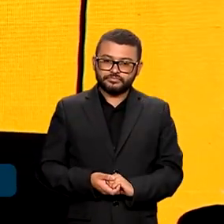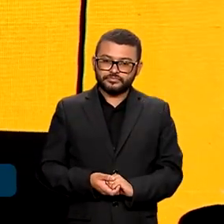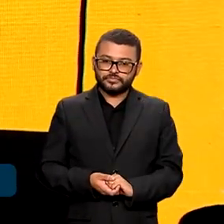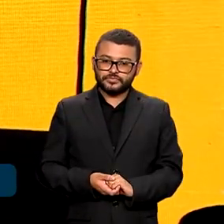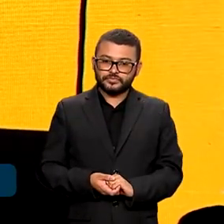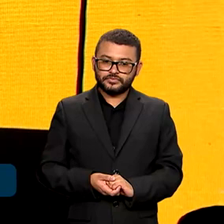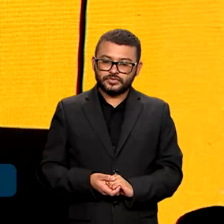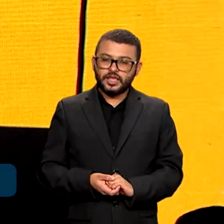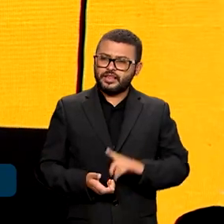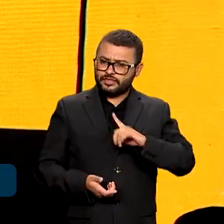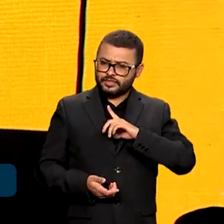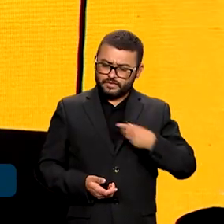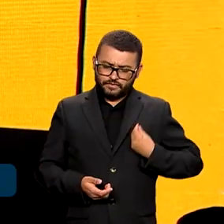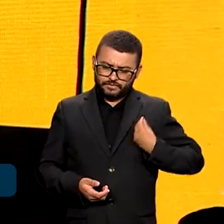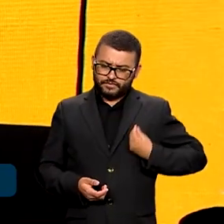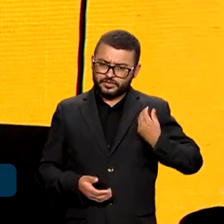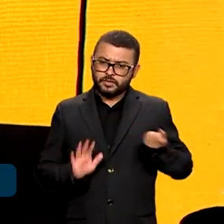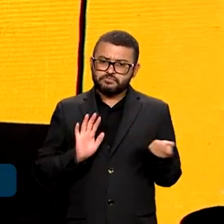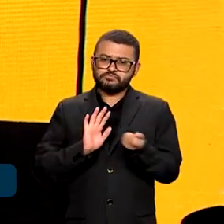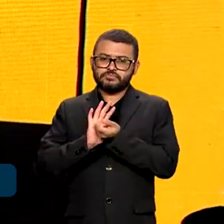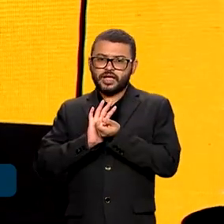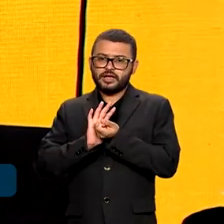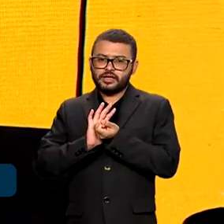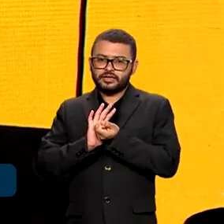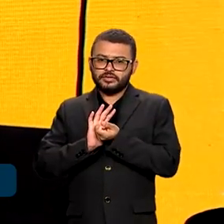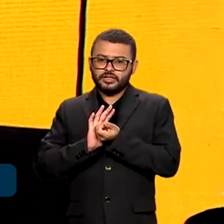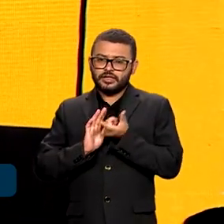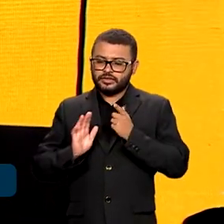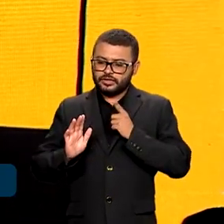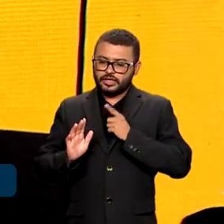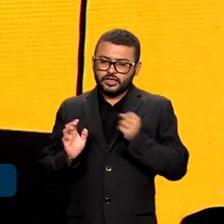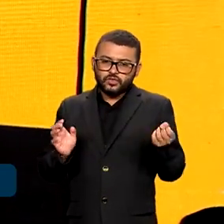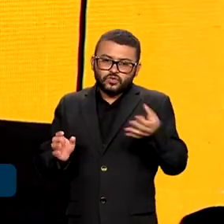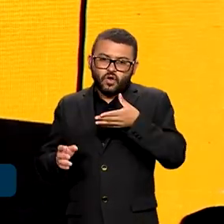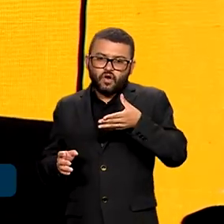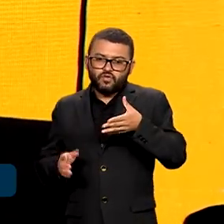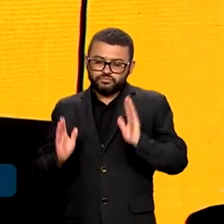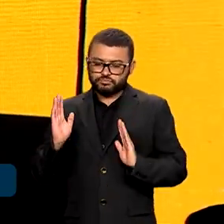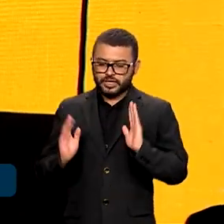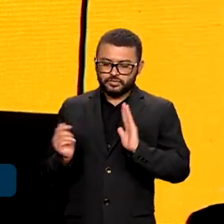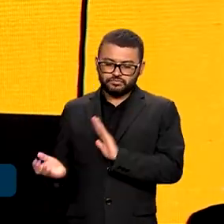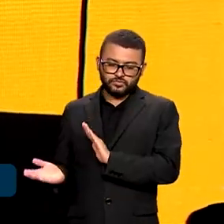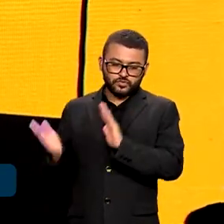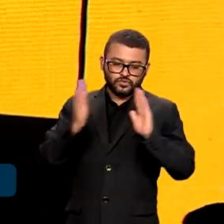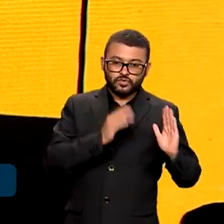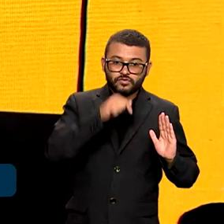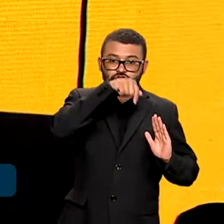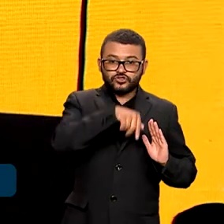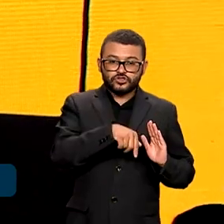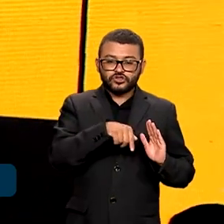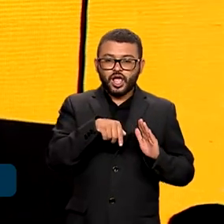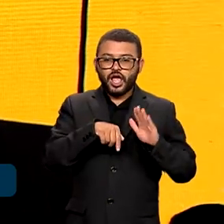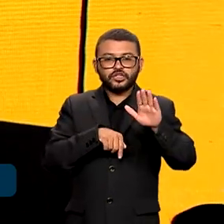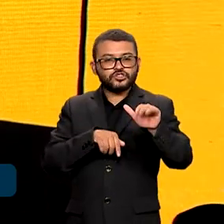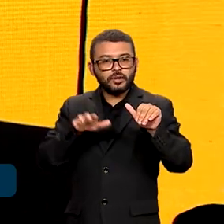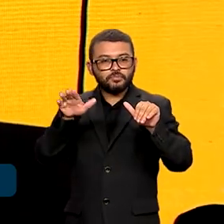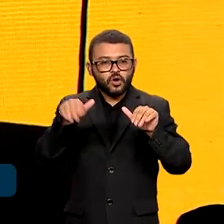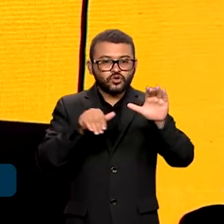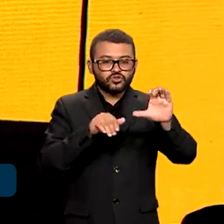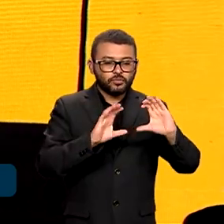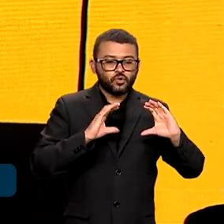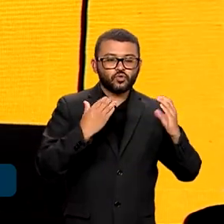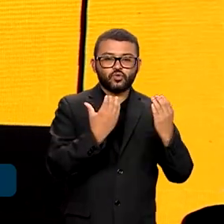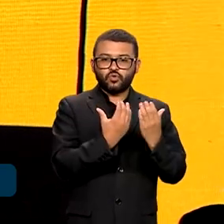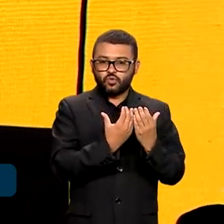está fazendo história e, no marco desses novos tempos, convocou a cúpula